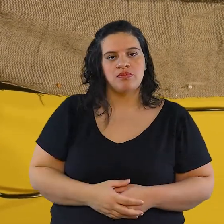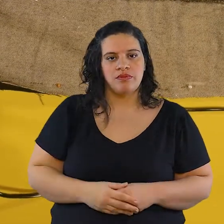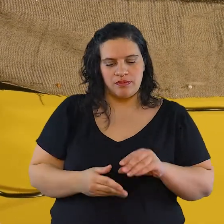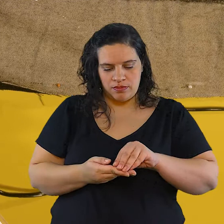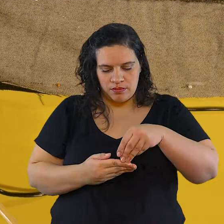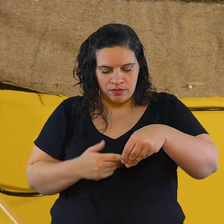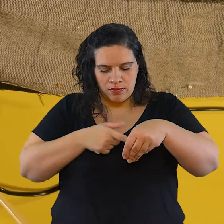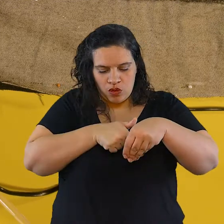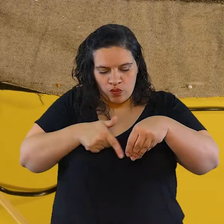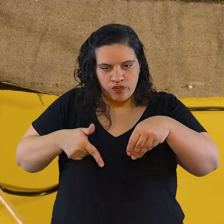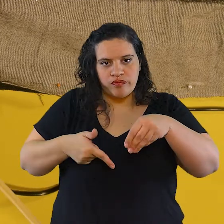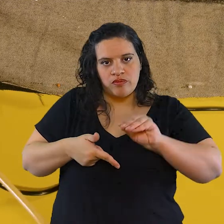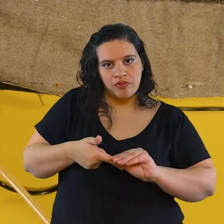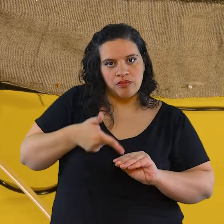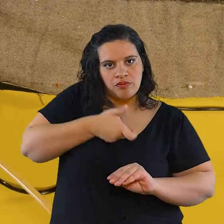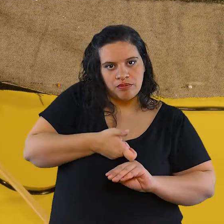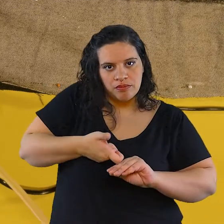um pouco, passo.